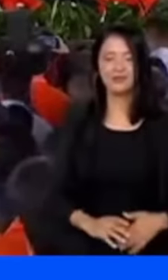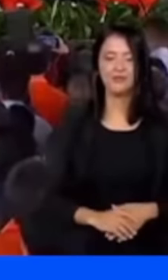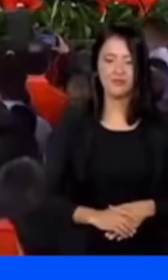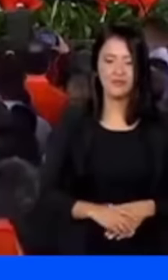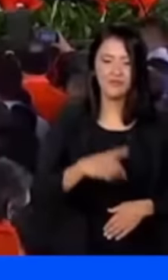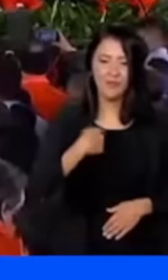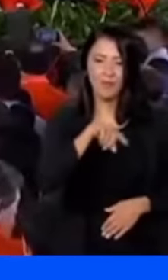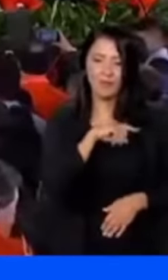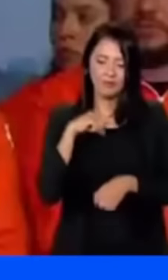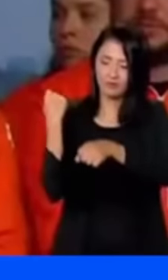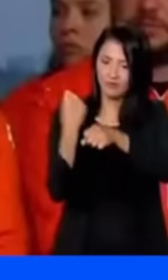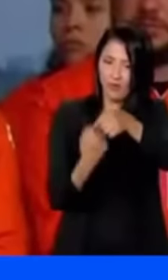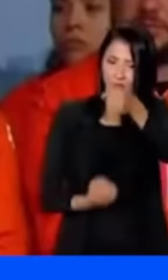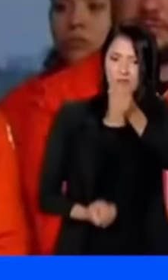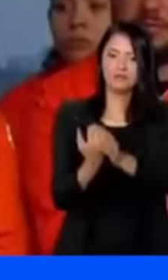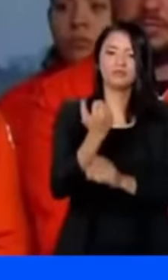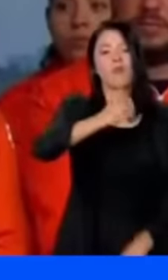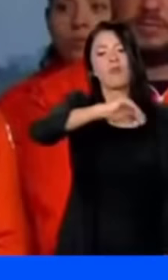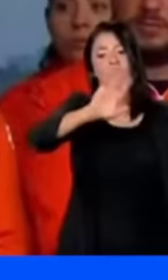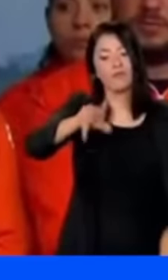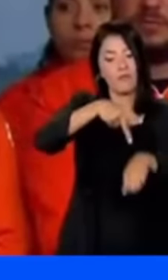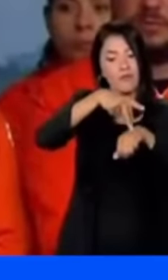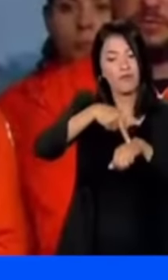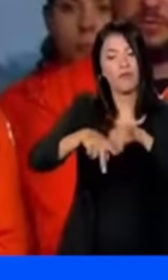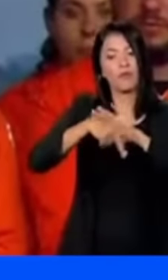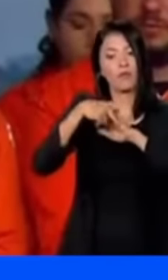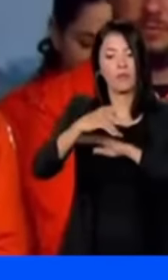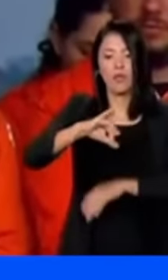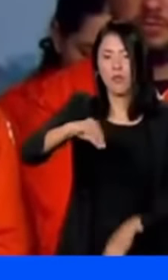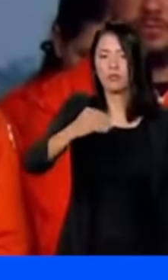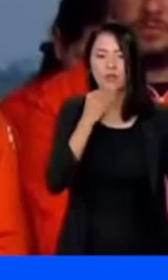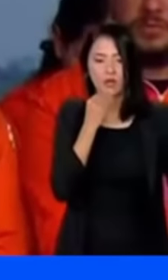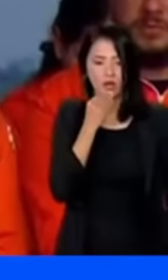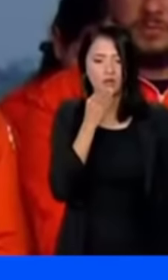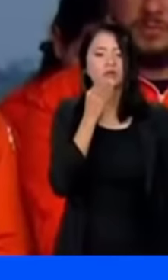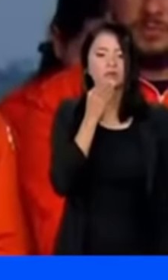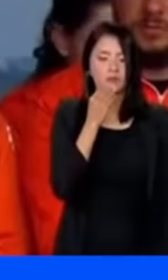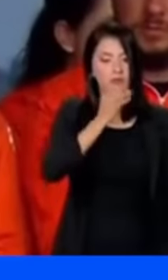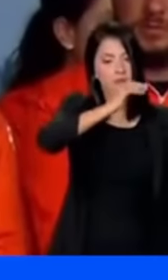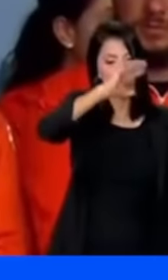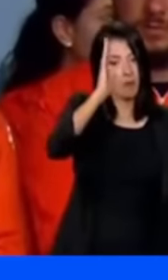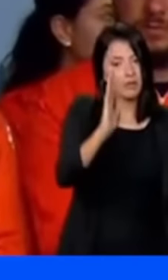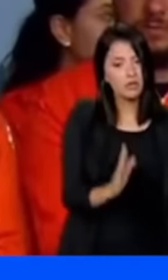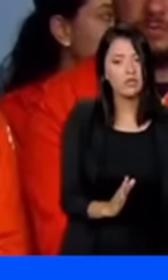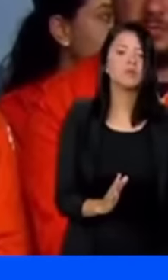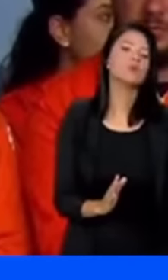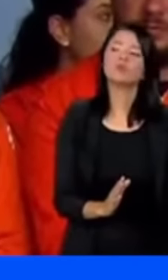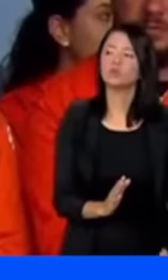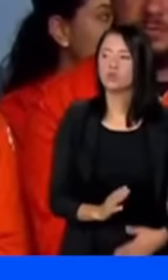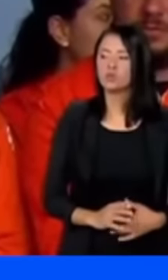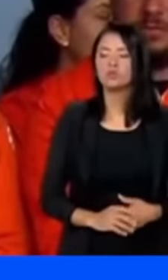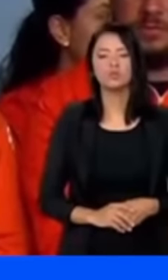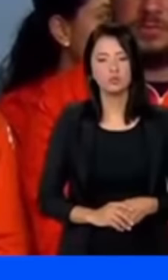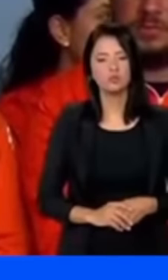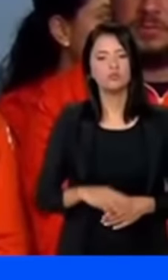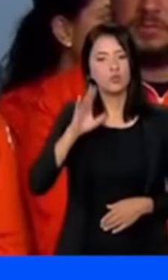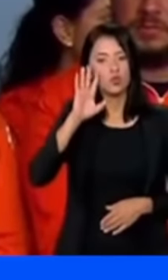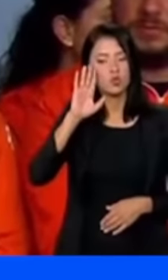Estamos construindo um país de oportunidades. O Brasil voltou a